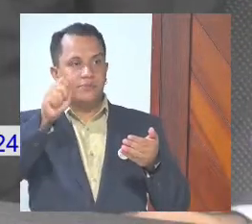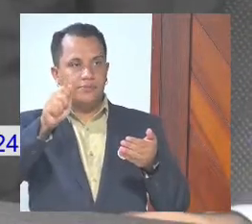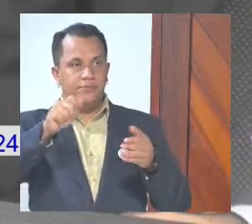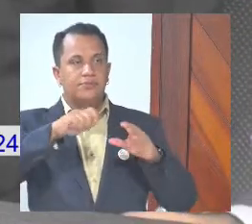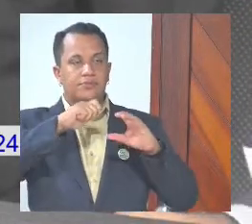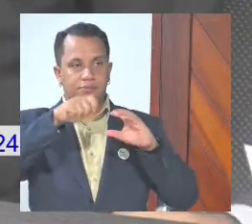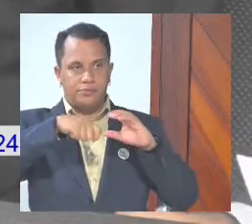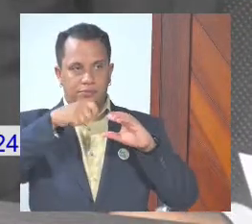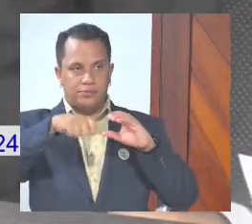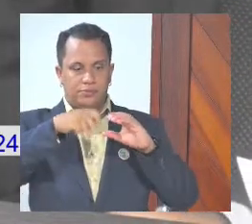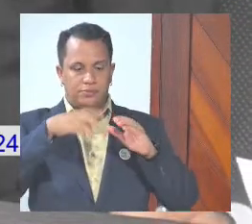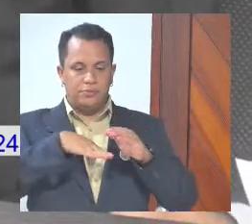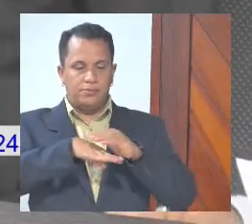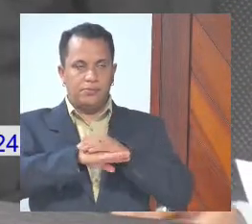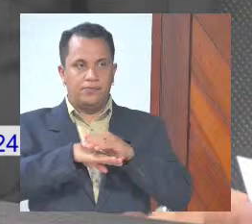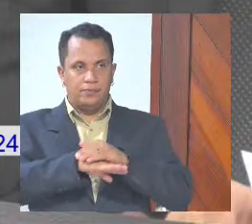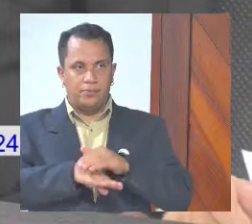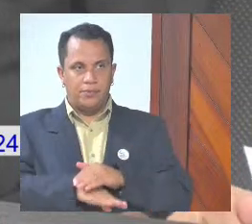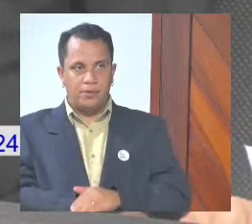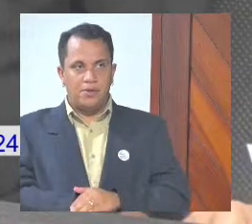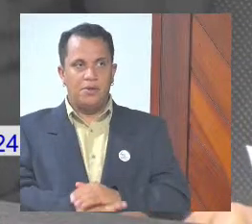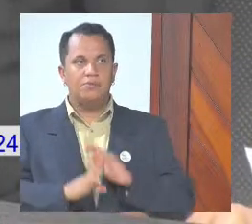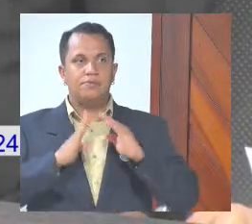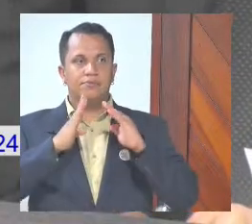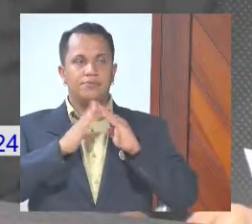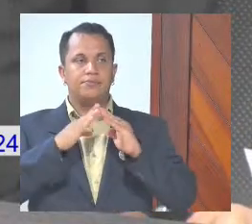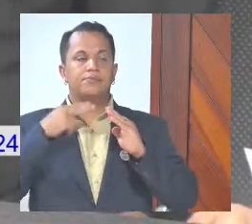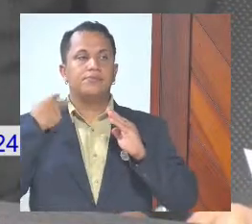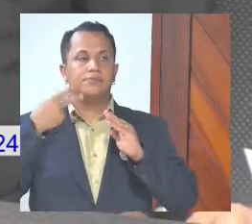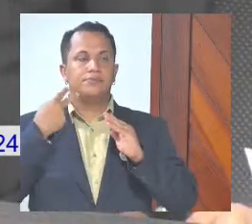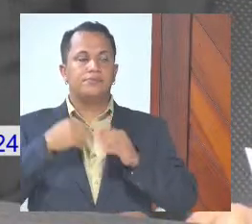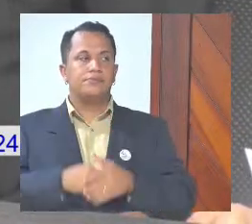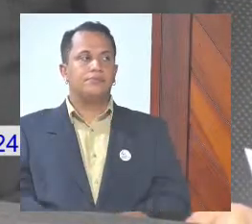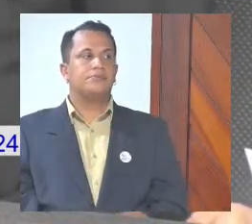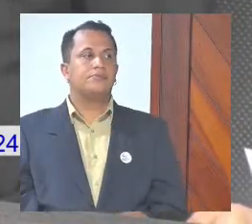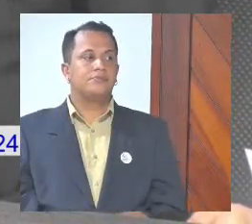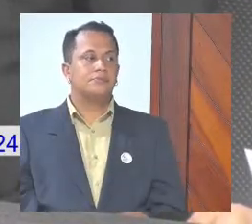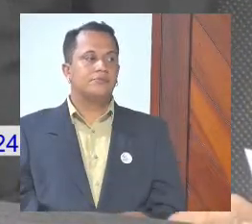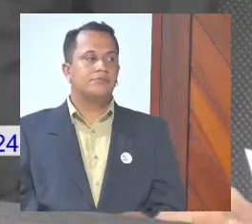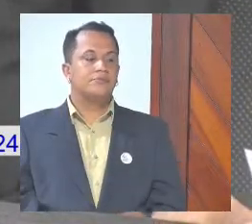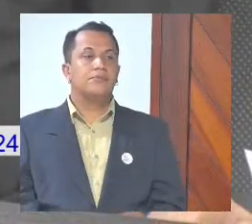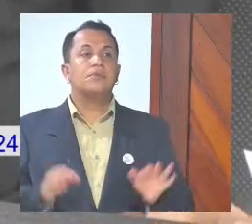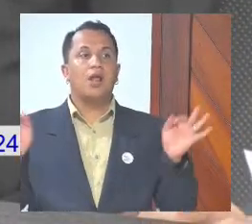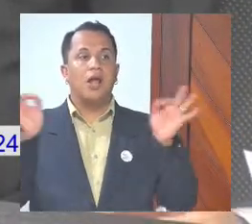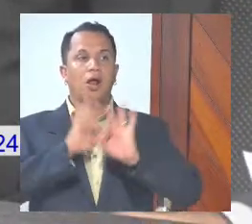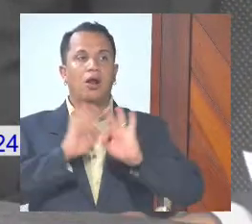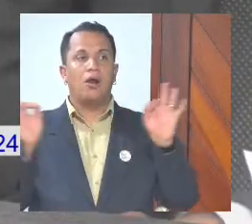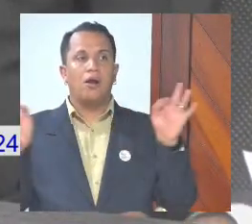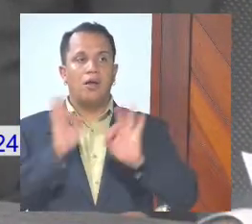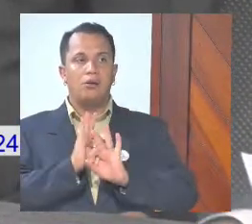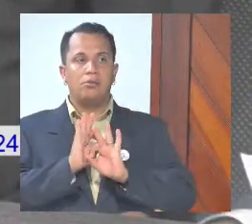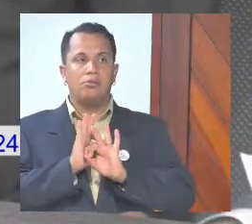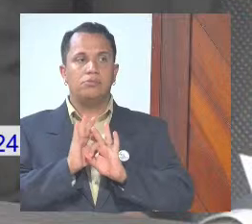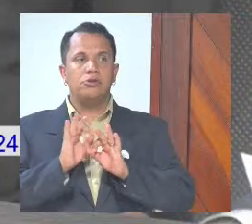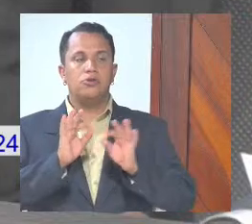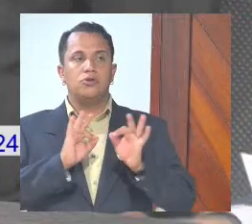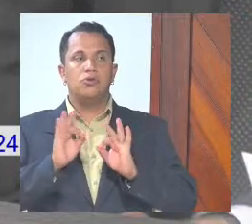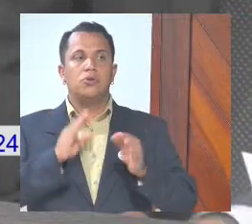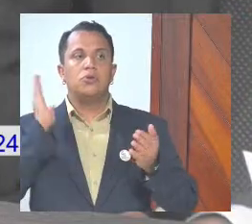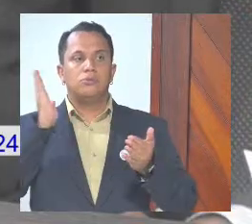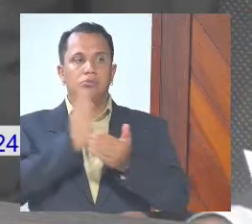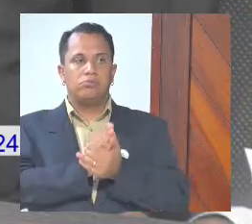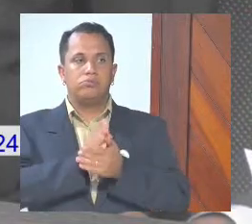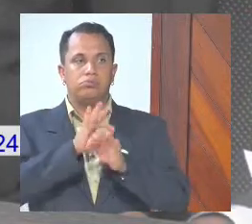gravados em mídia digital nos arquivos desta Casa Legislativa. Nada mais havendo para tratar,